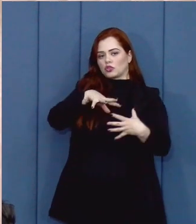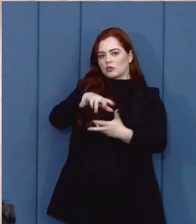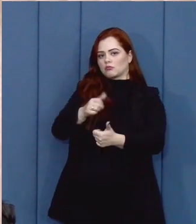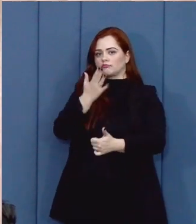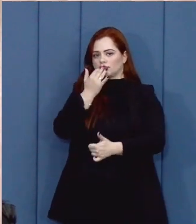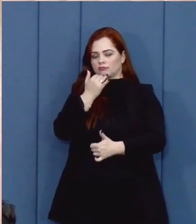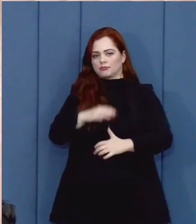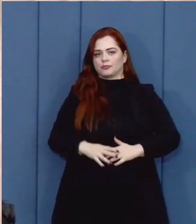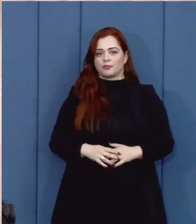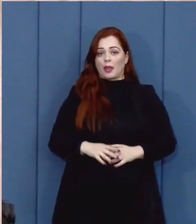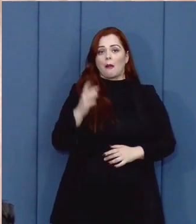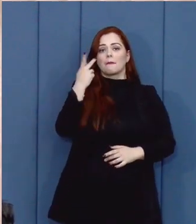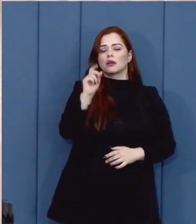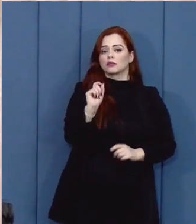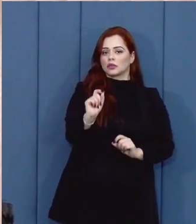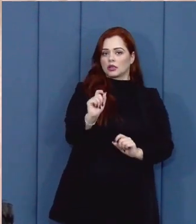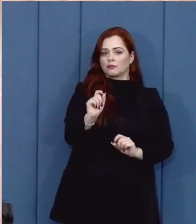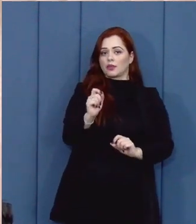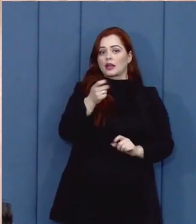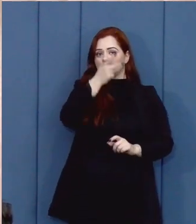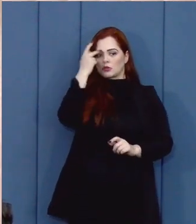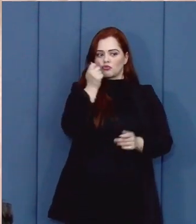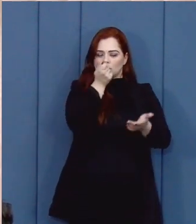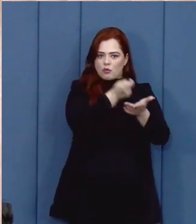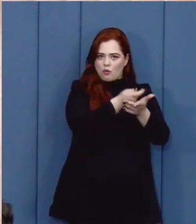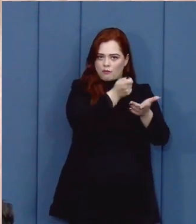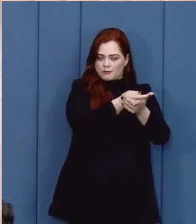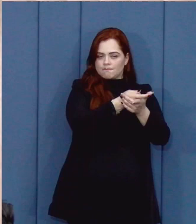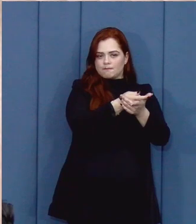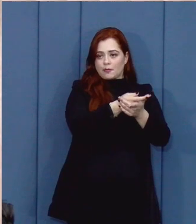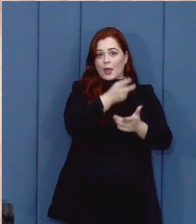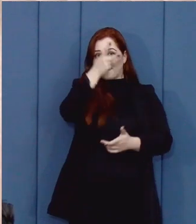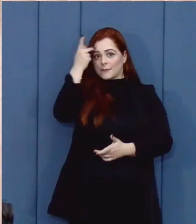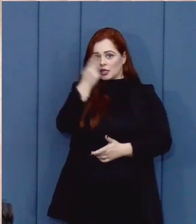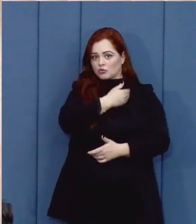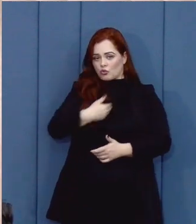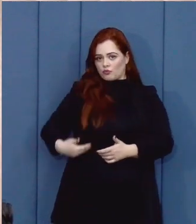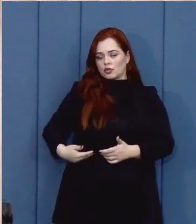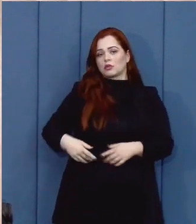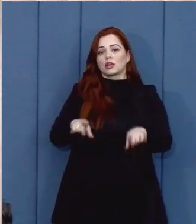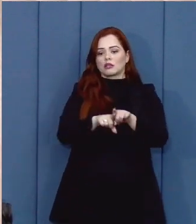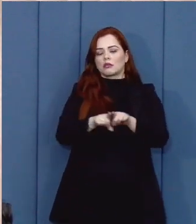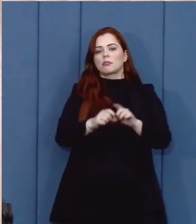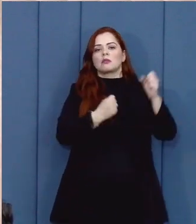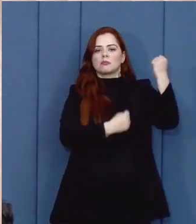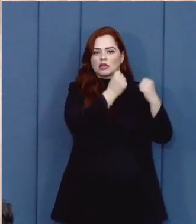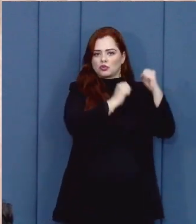alimentos. Para os consumidores, né? Para os governos e para a